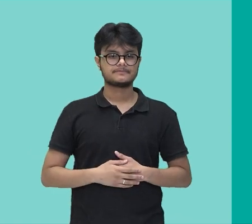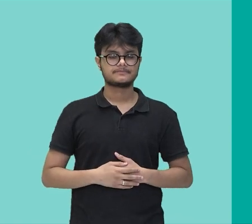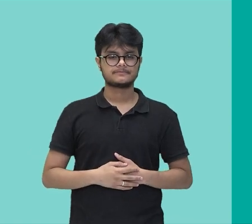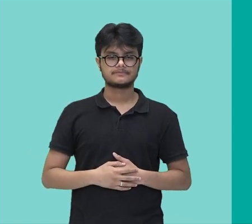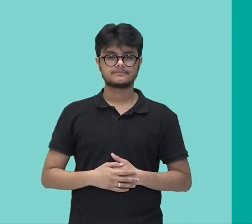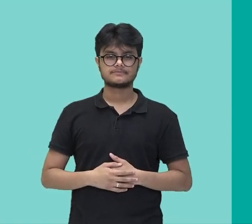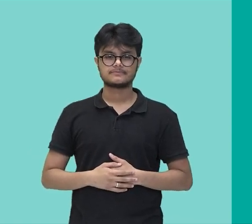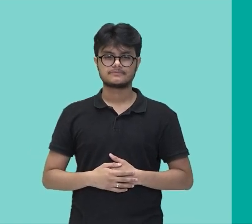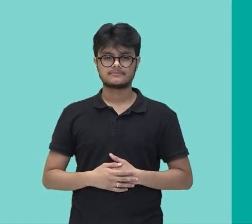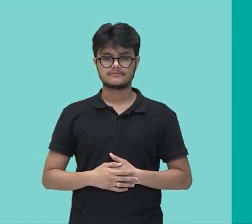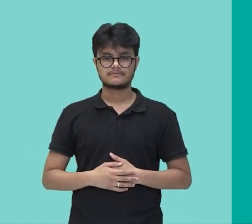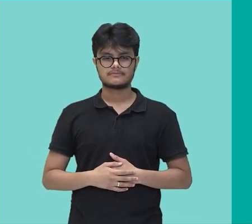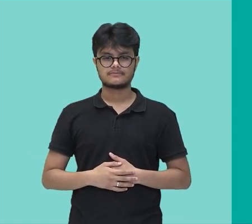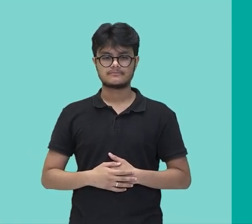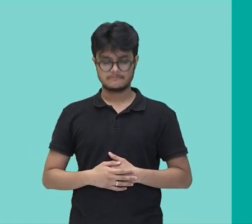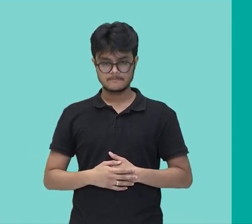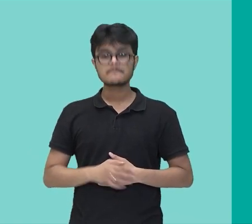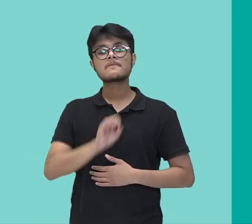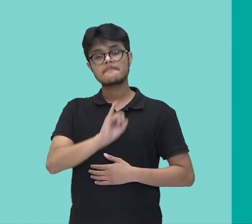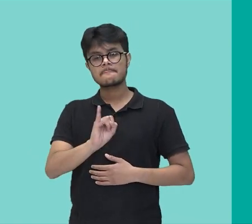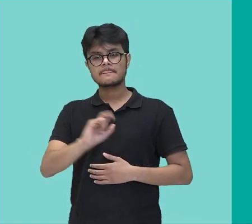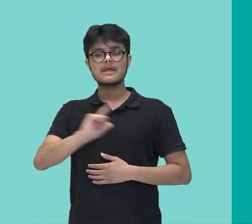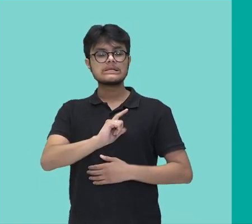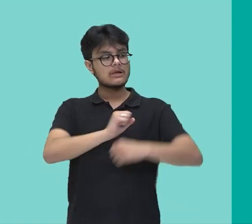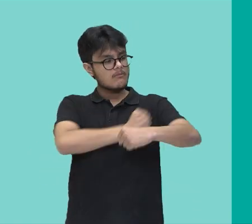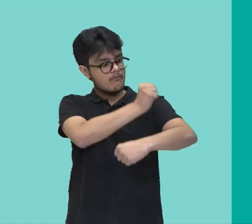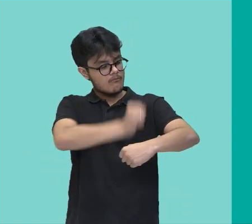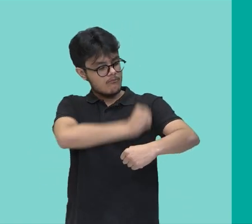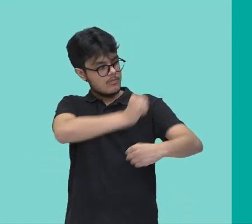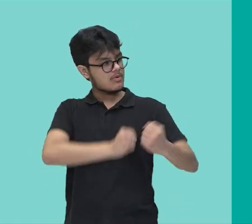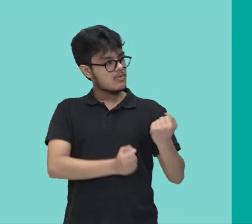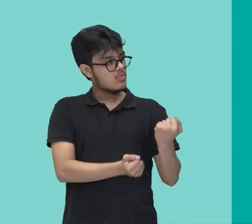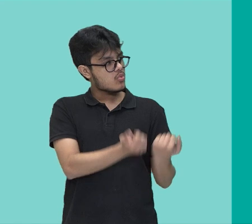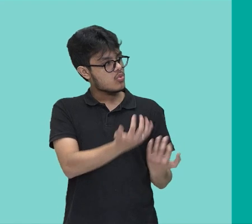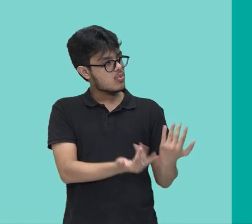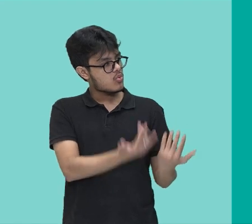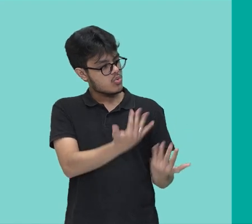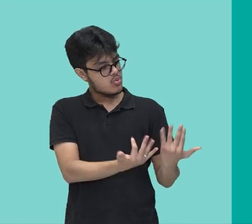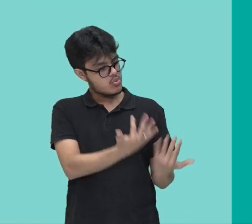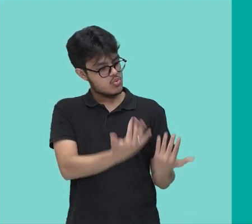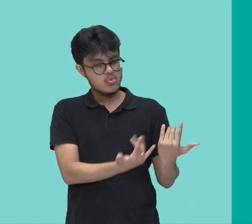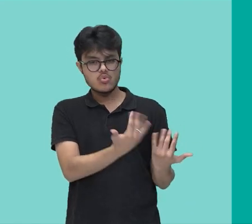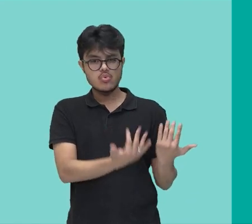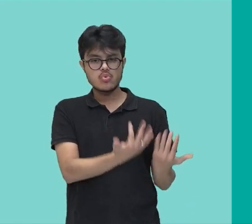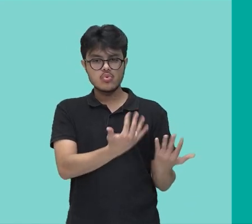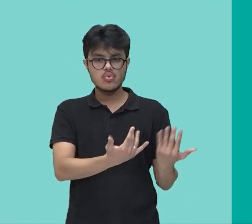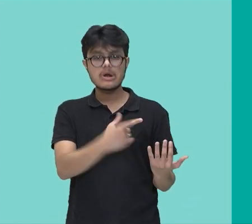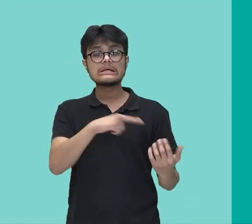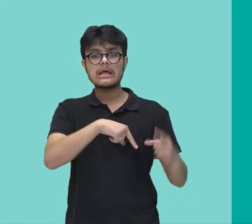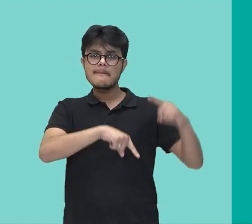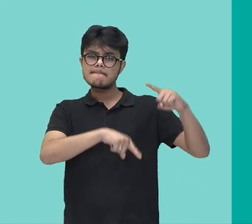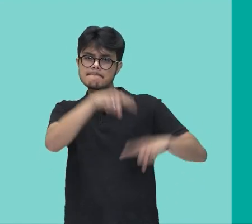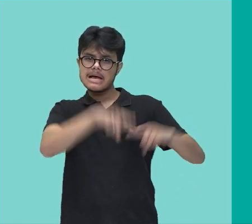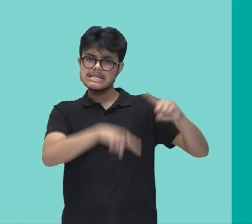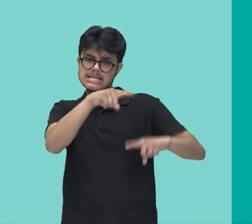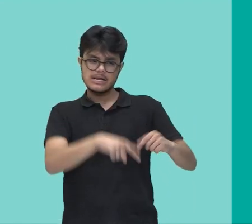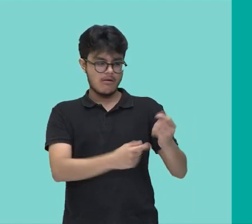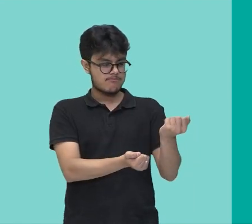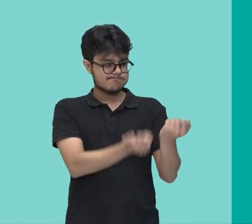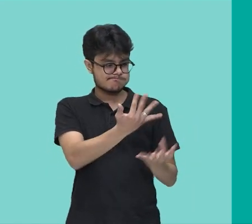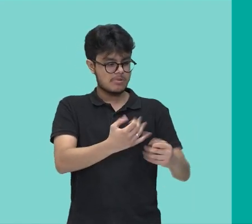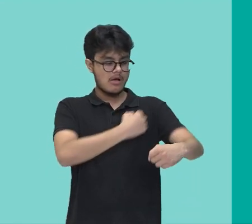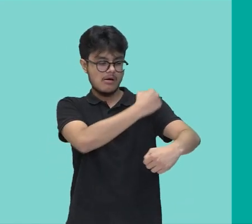da panela, em contato ou não com o objeto, e aí em contato com o fundo da